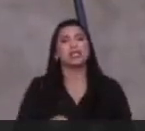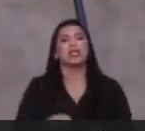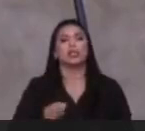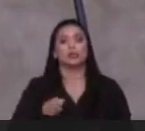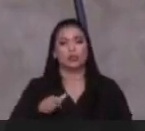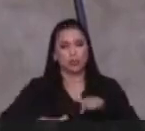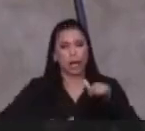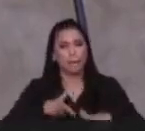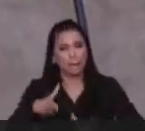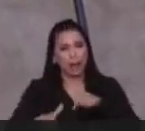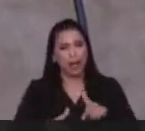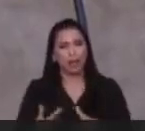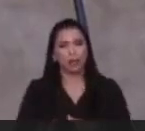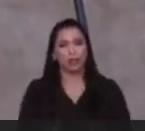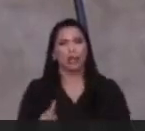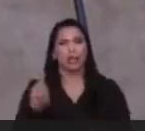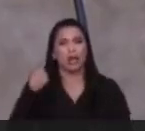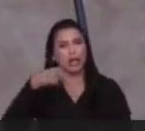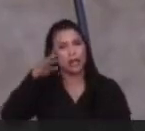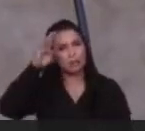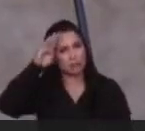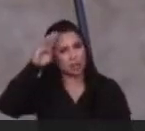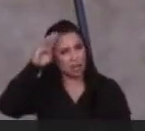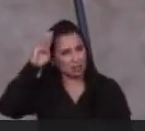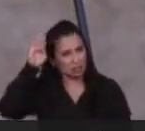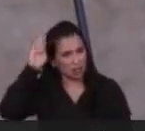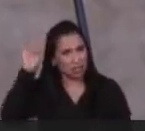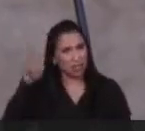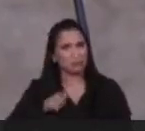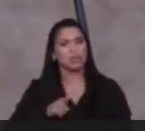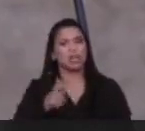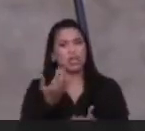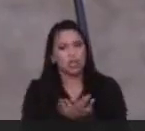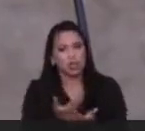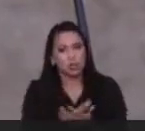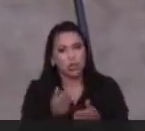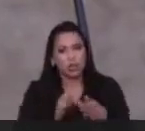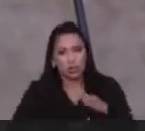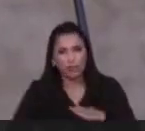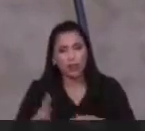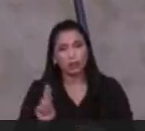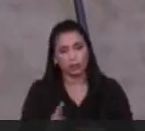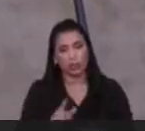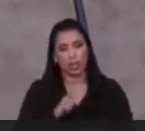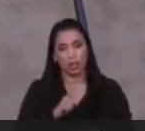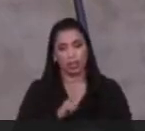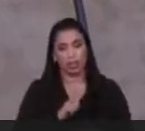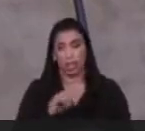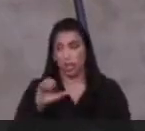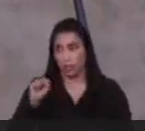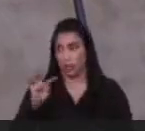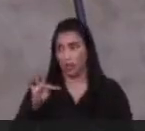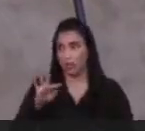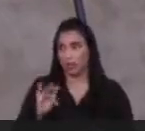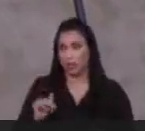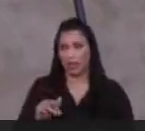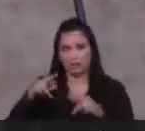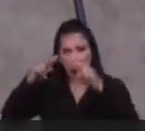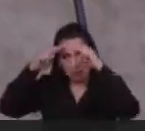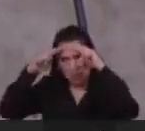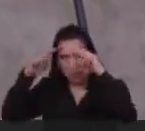século, ainda nos bancos da faculdade, e que sempre reverenciou o Supremo Tribunal